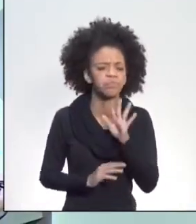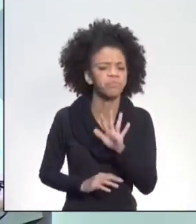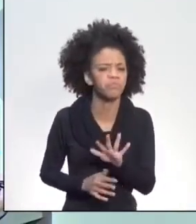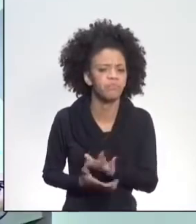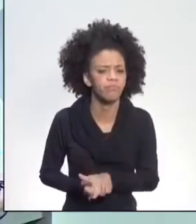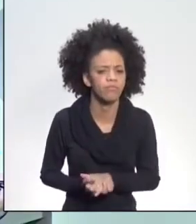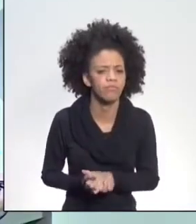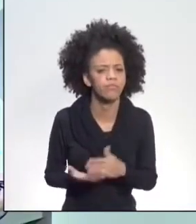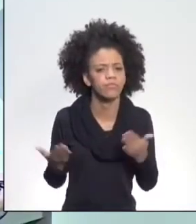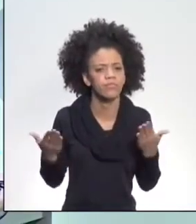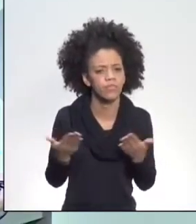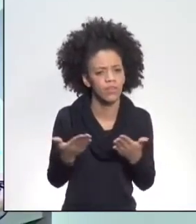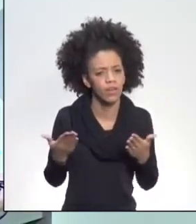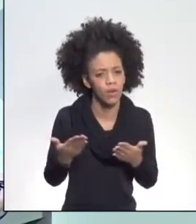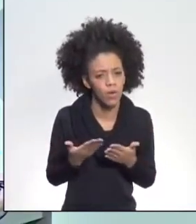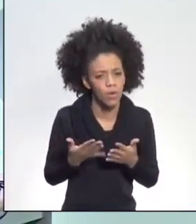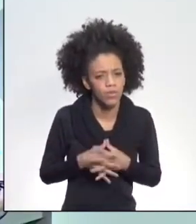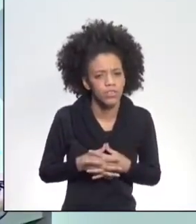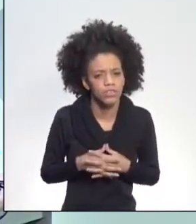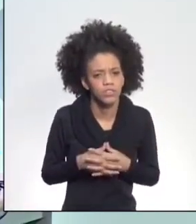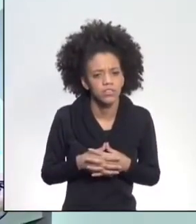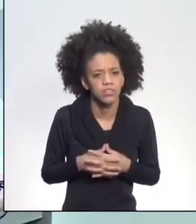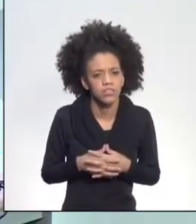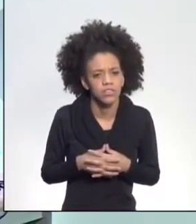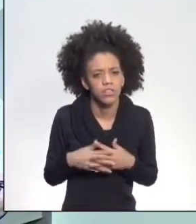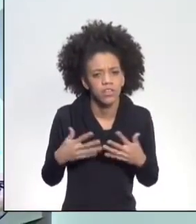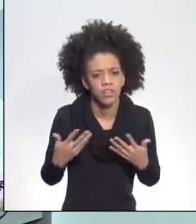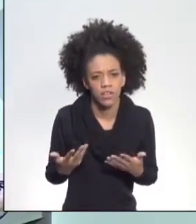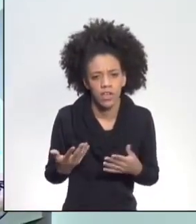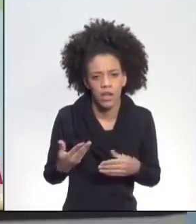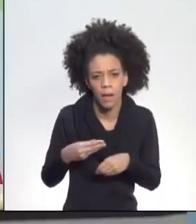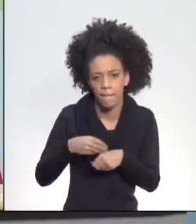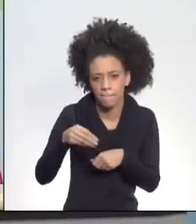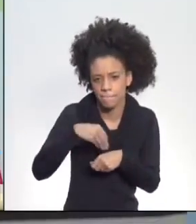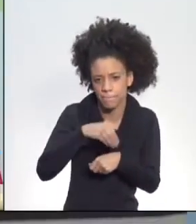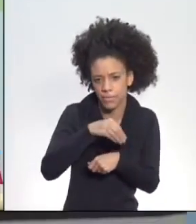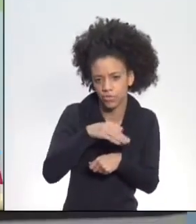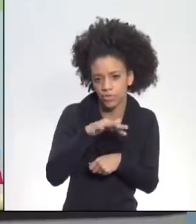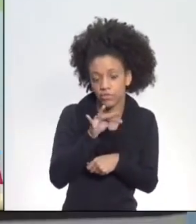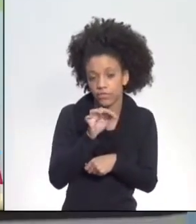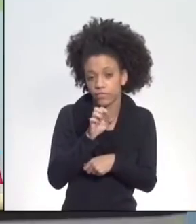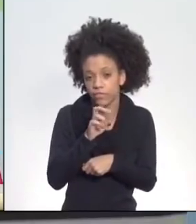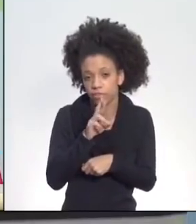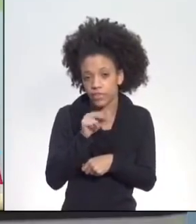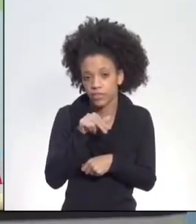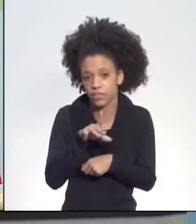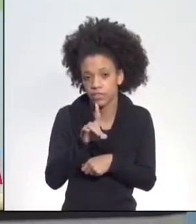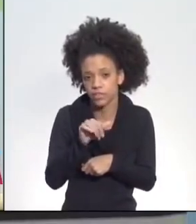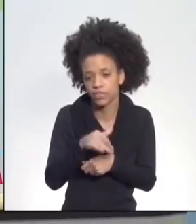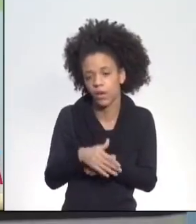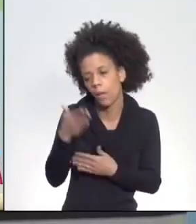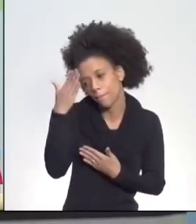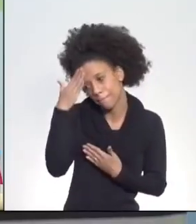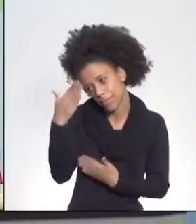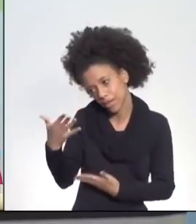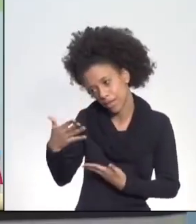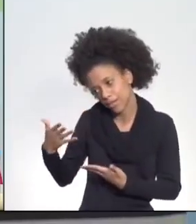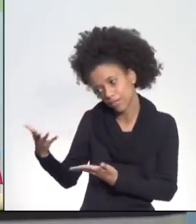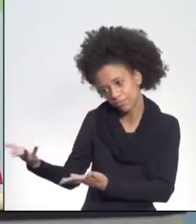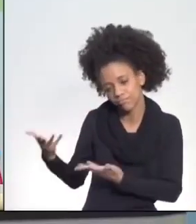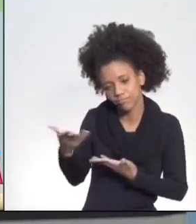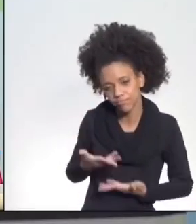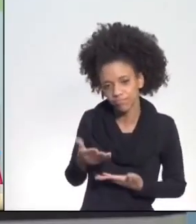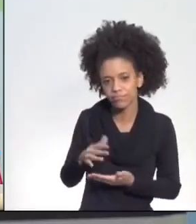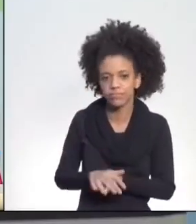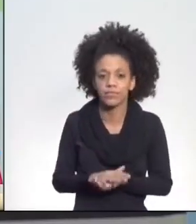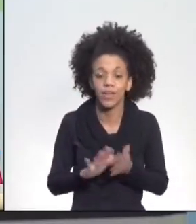gente, hoje nós estamos aqui, né, com a mediadora, a Fernanda. Muito obrigada, Fernanda, por ter aceito o nosso convite. Tudo